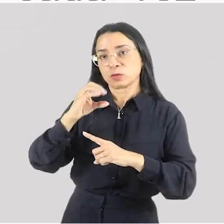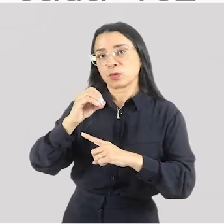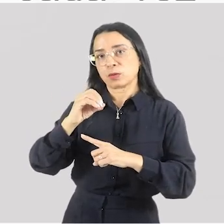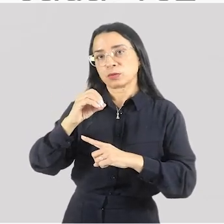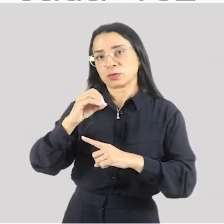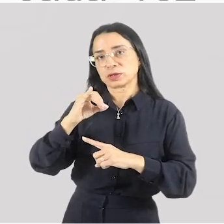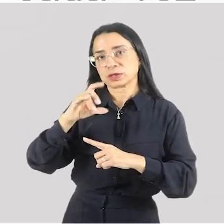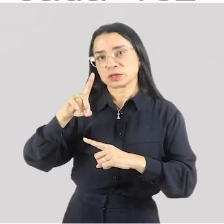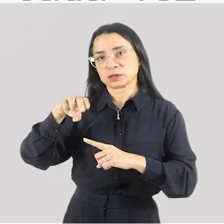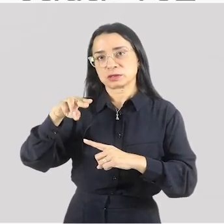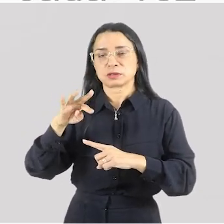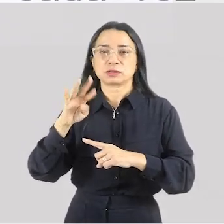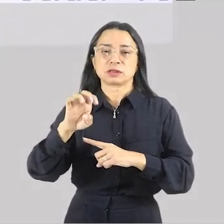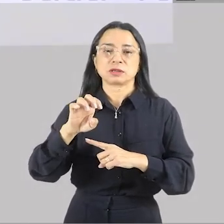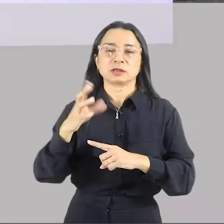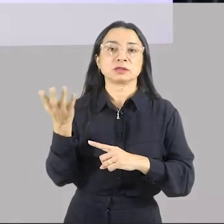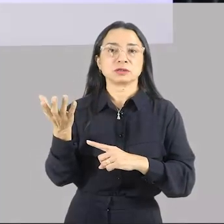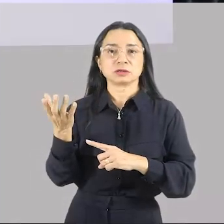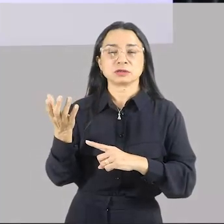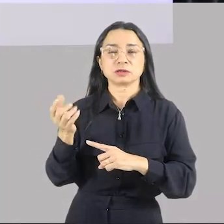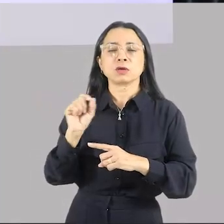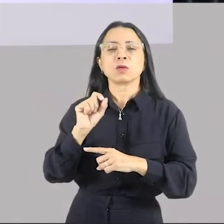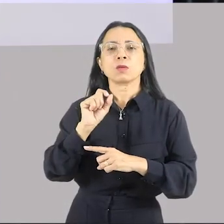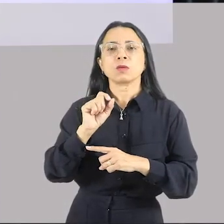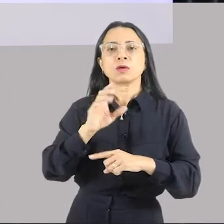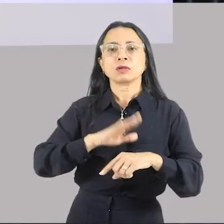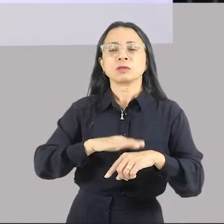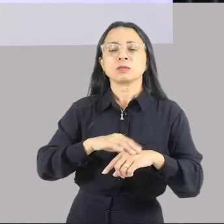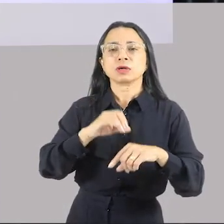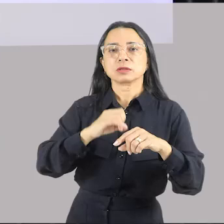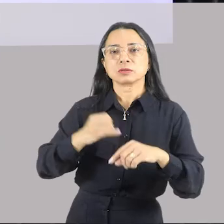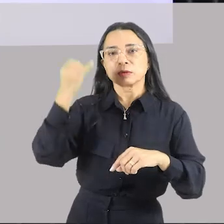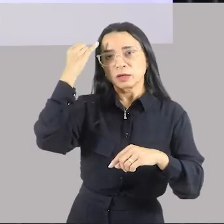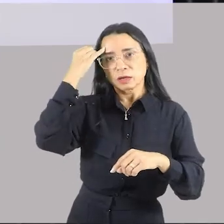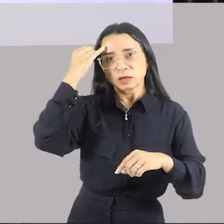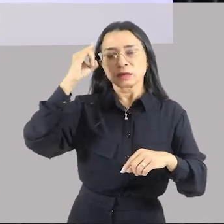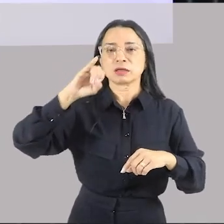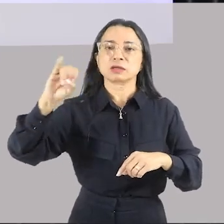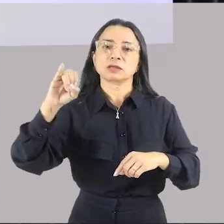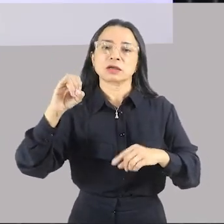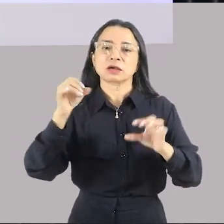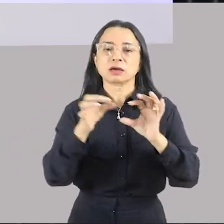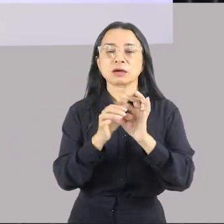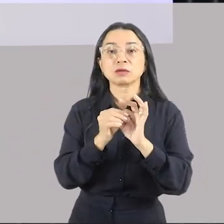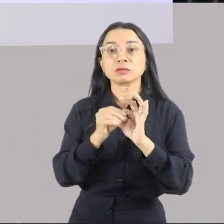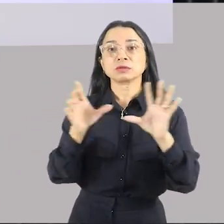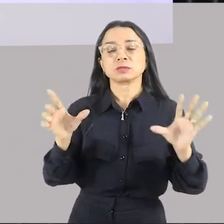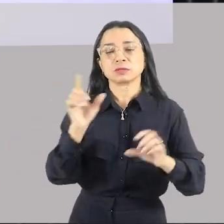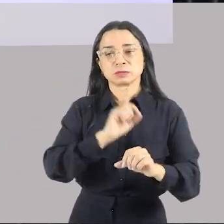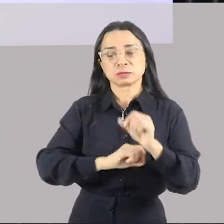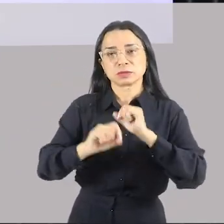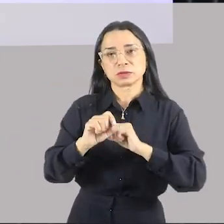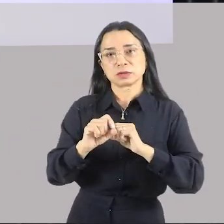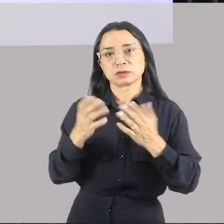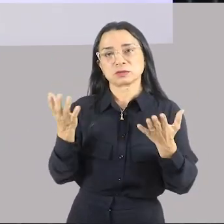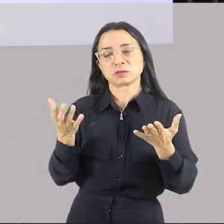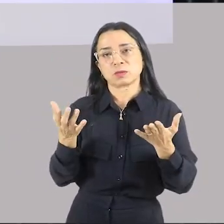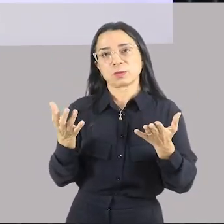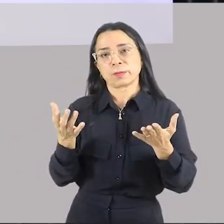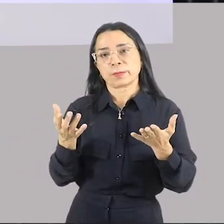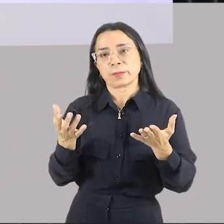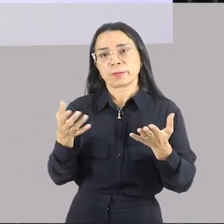se a gente toma por base as sociedades atuais, contemporâneas, que consolidaram regimes democráticos, como grande